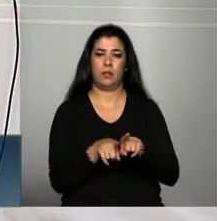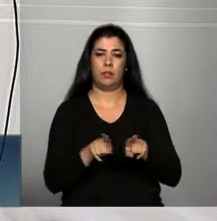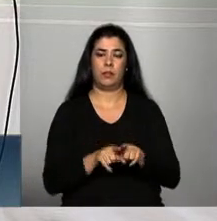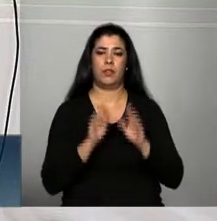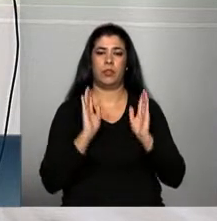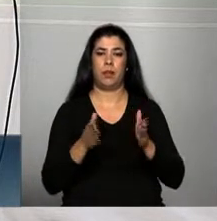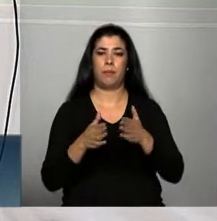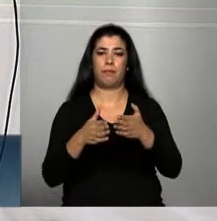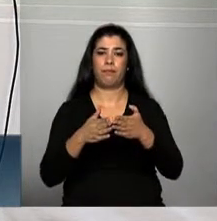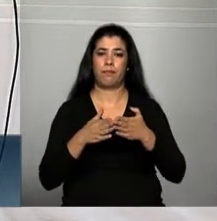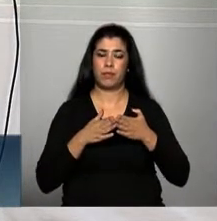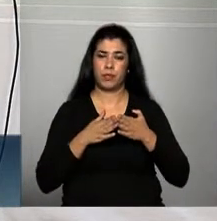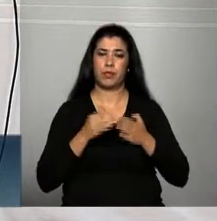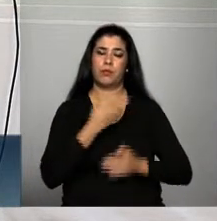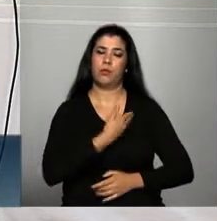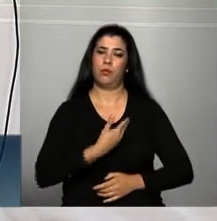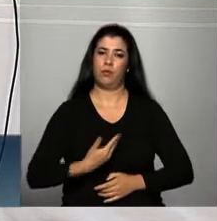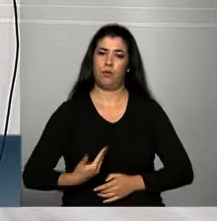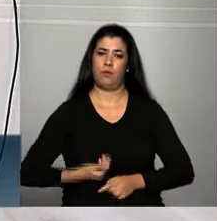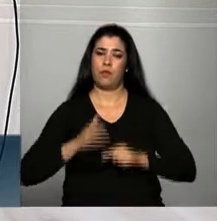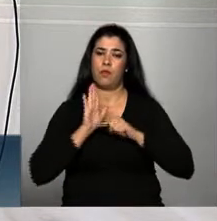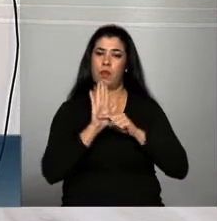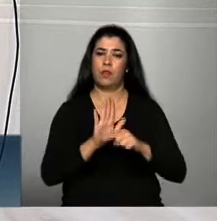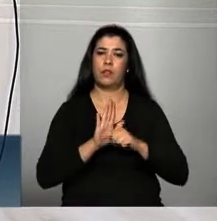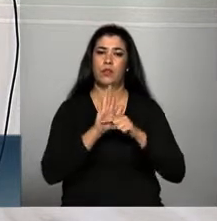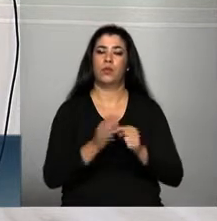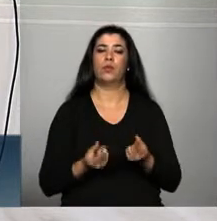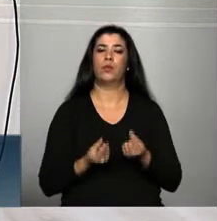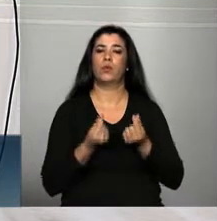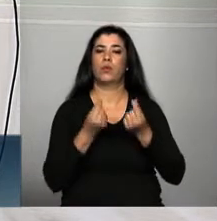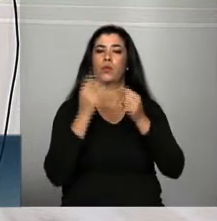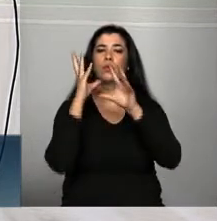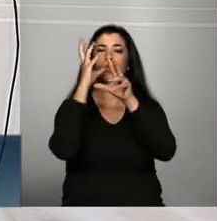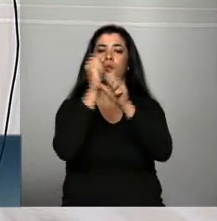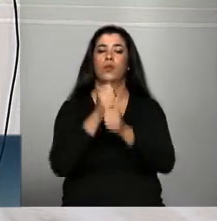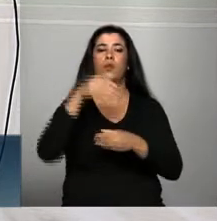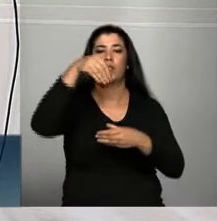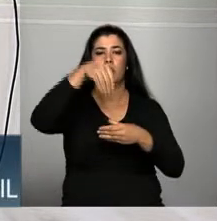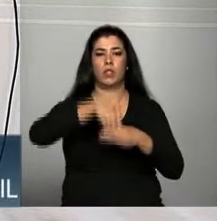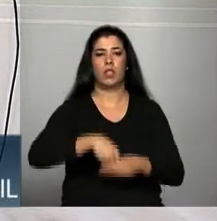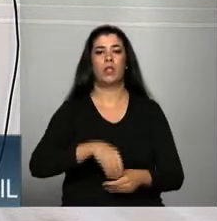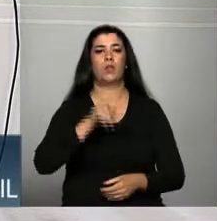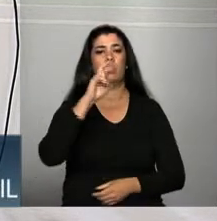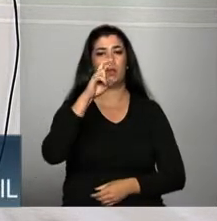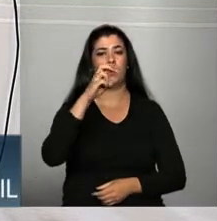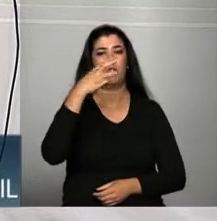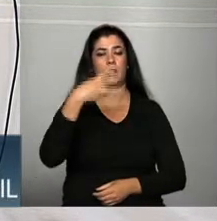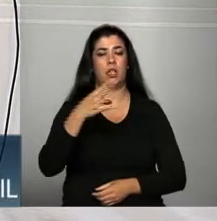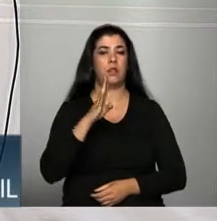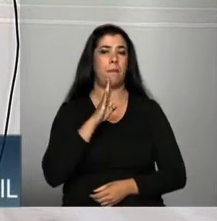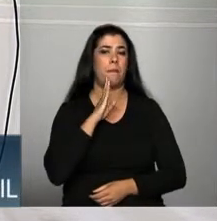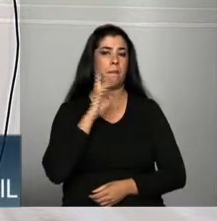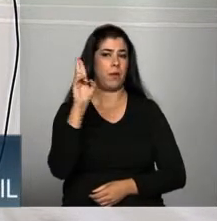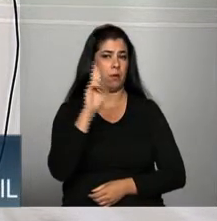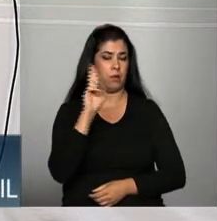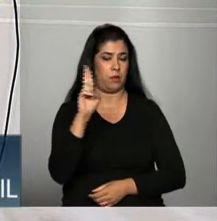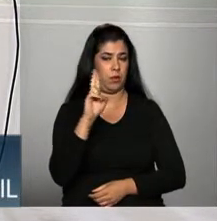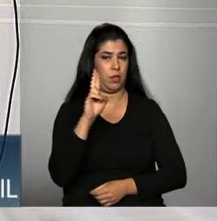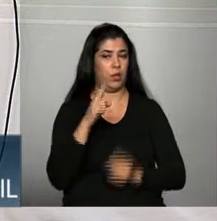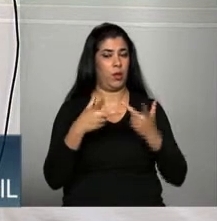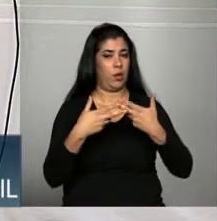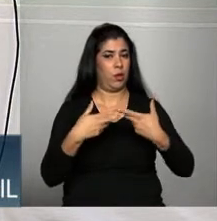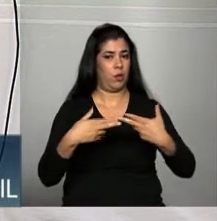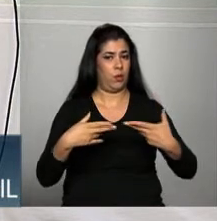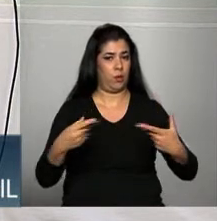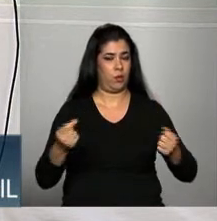pedimos recursos ao governo que estão imbuídos dentro desses 53 bi, que é recurso para a